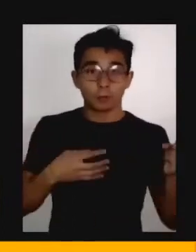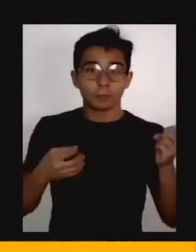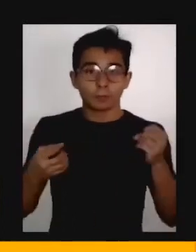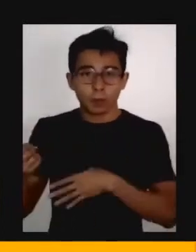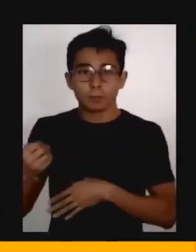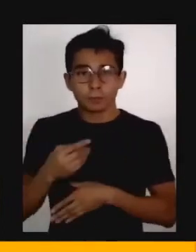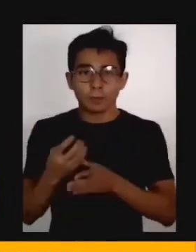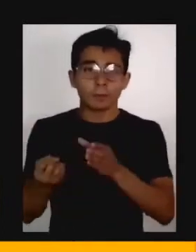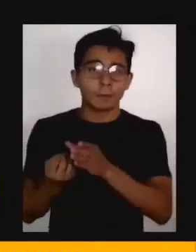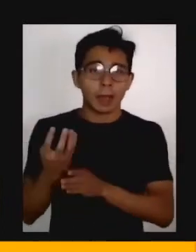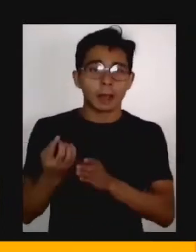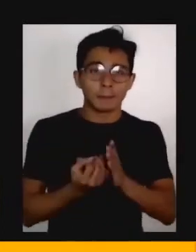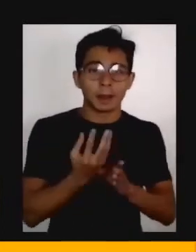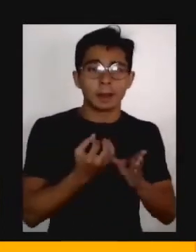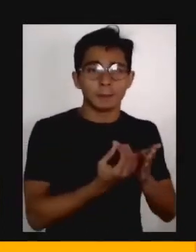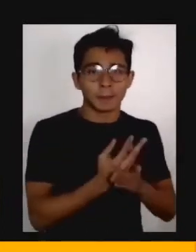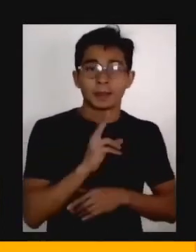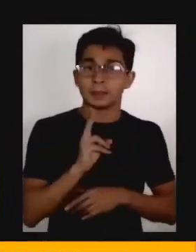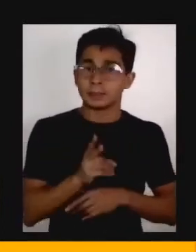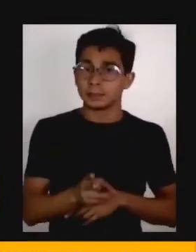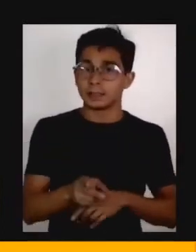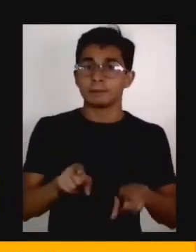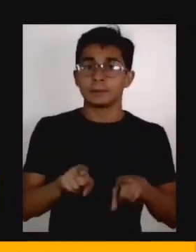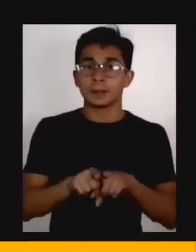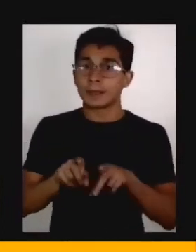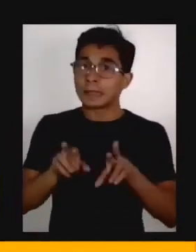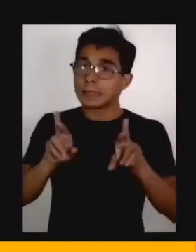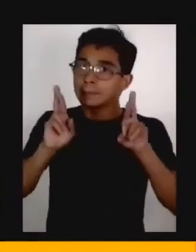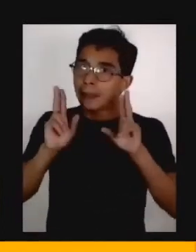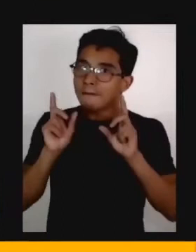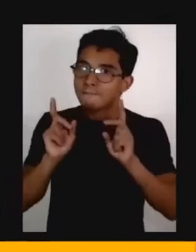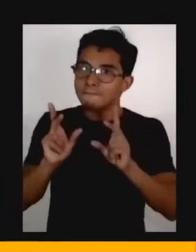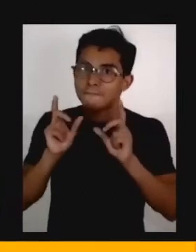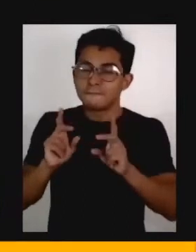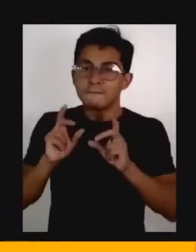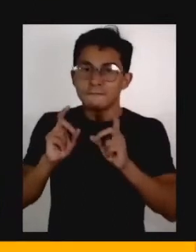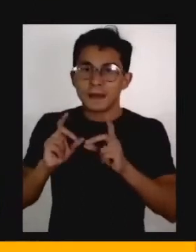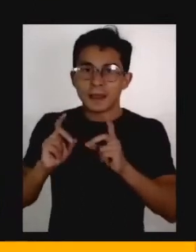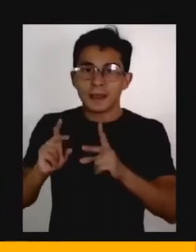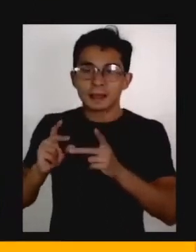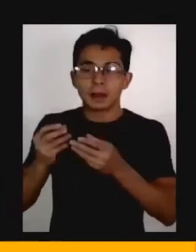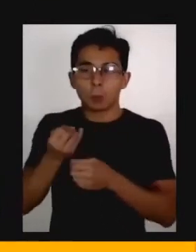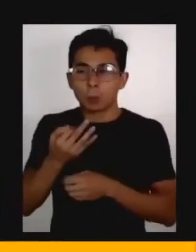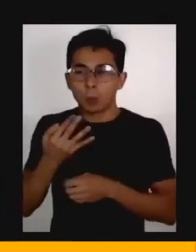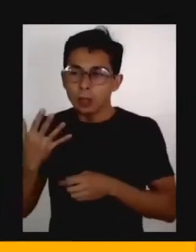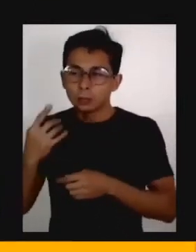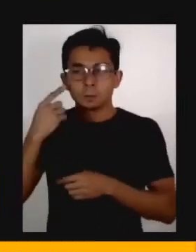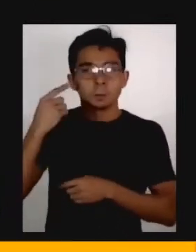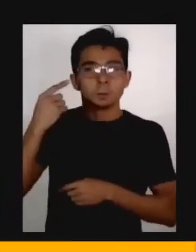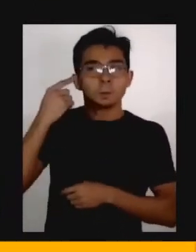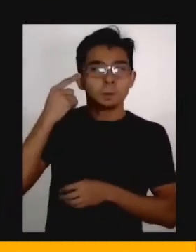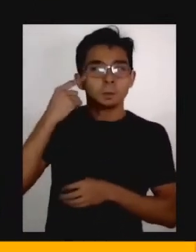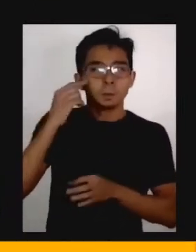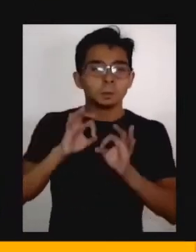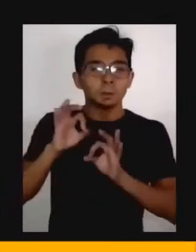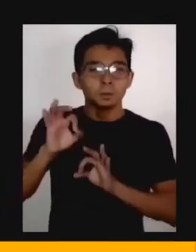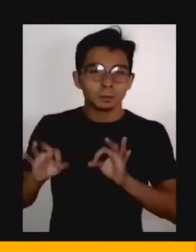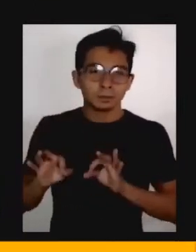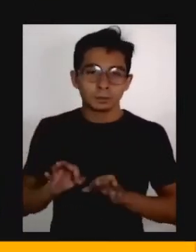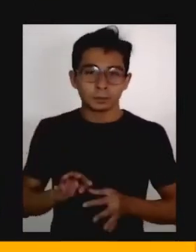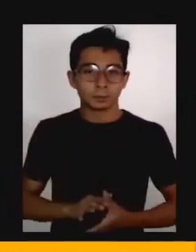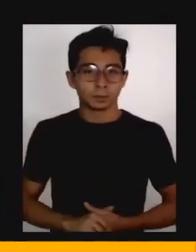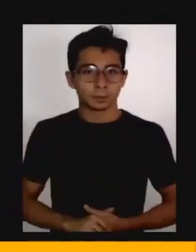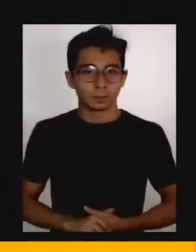aí da geração de expectativa, que já acontece muitas vezes, né, entender por meio dos dados o que, que